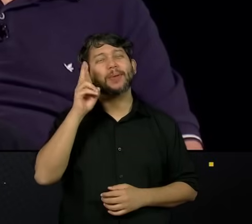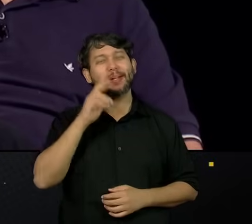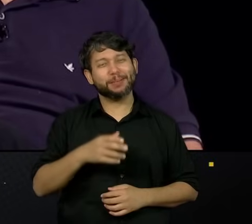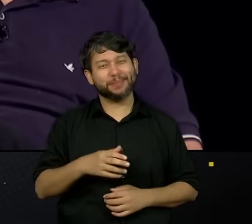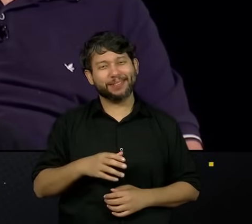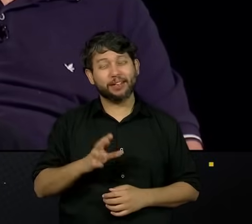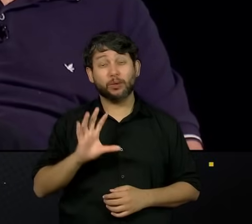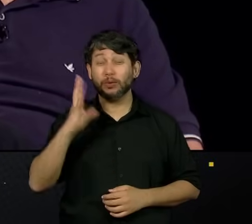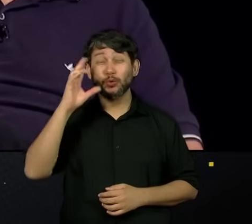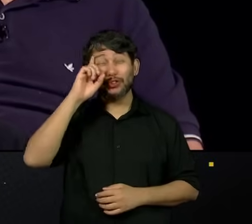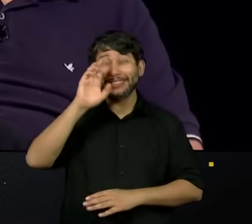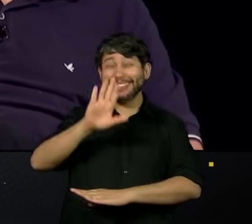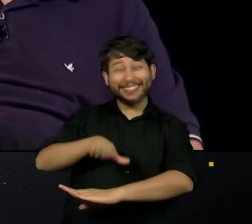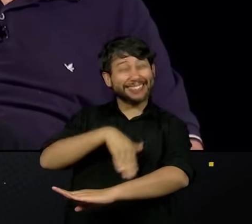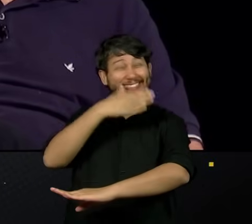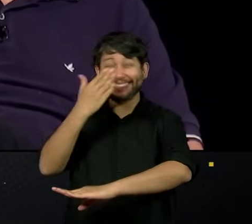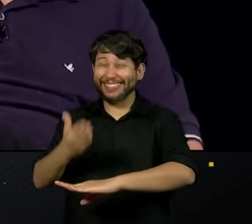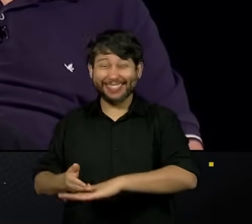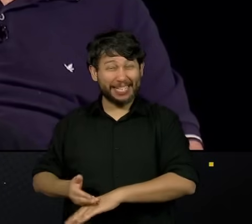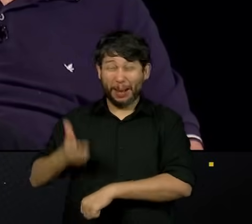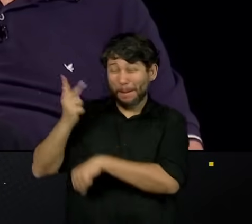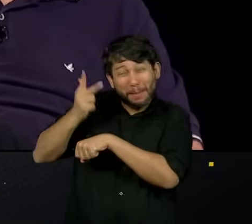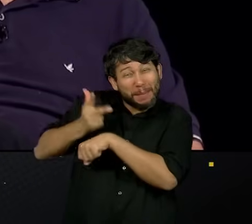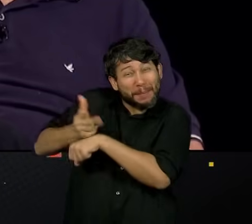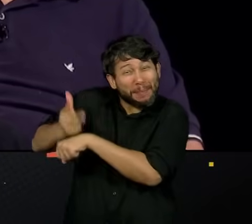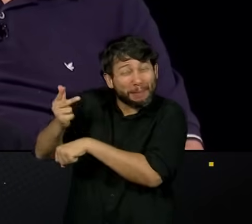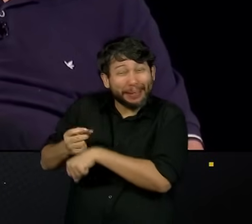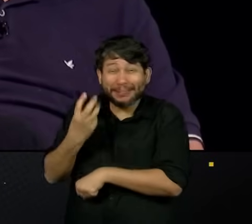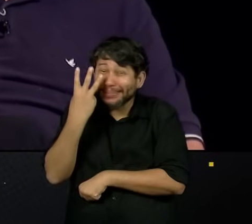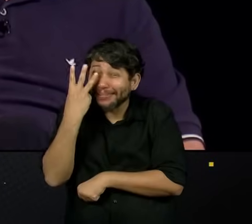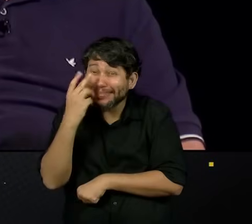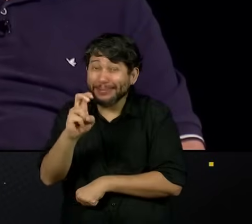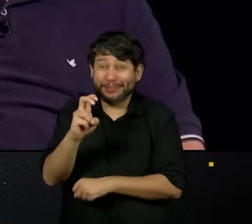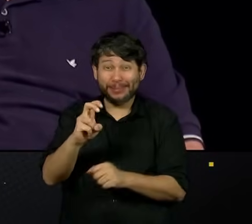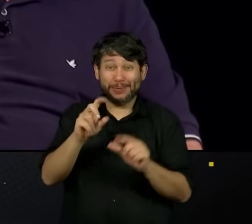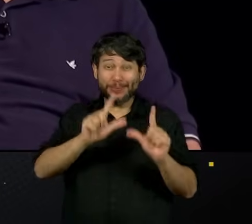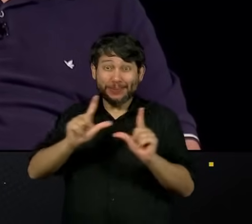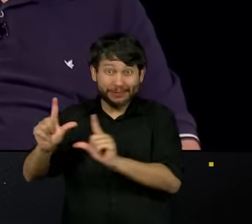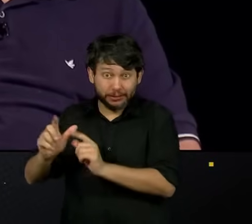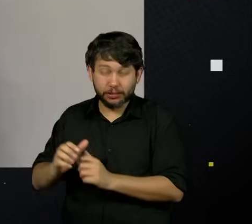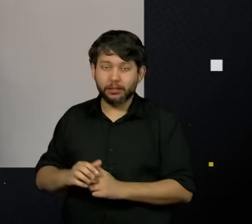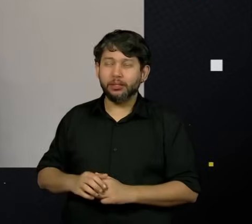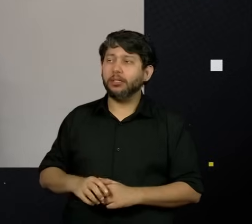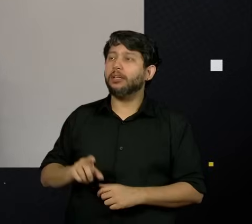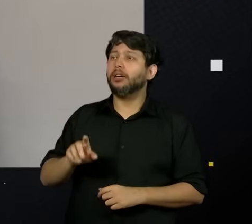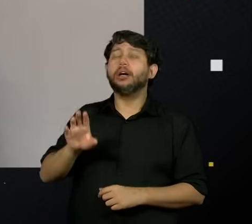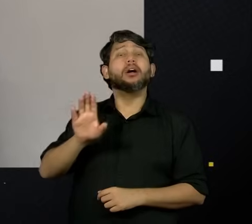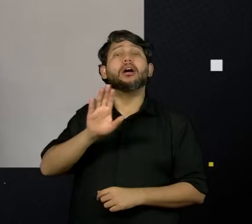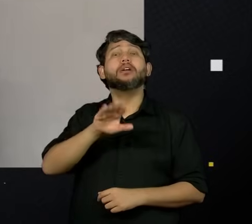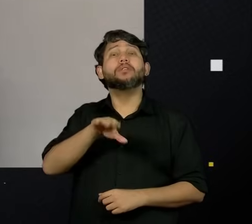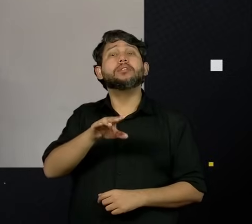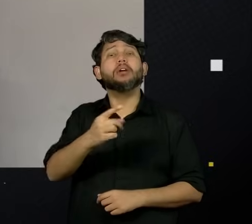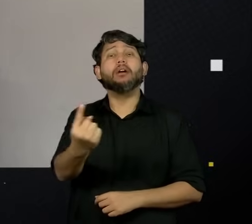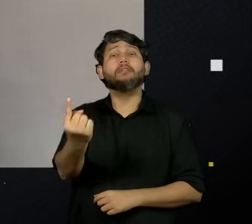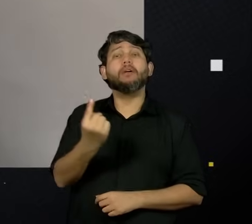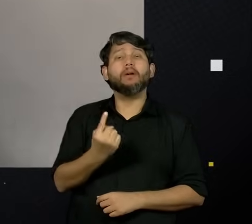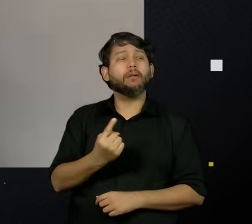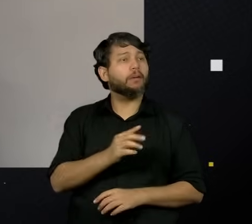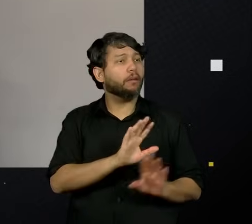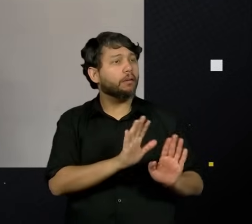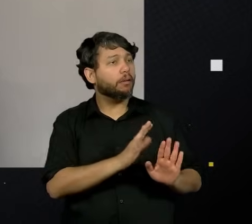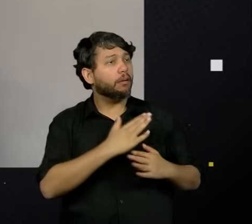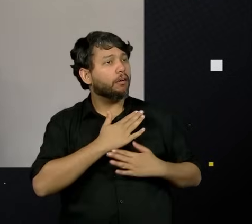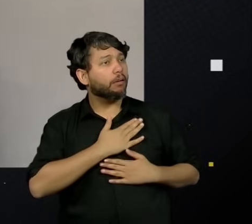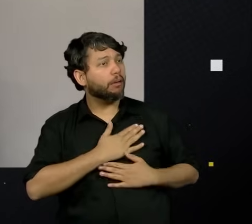dia tomado por 30, 35 cenas para serem executadas e você me deu calma, você me fez ser